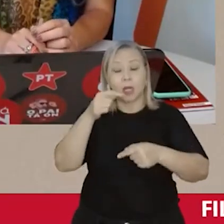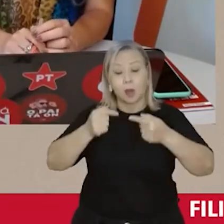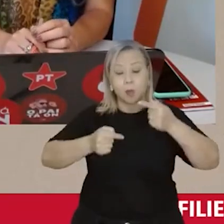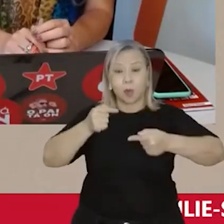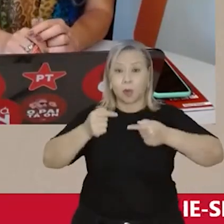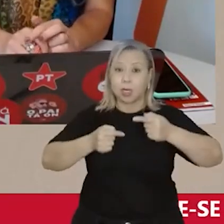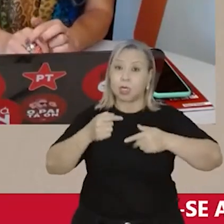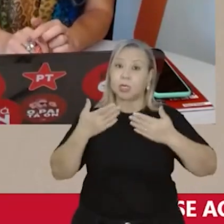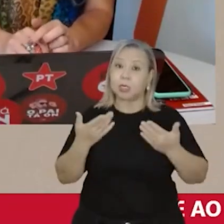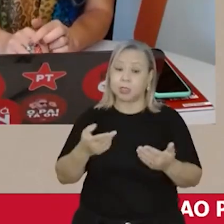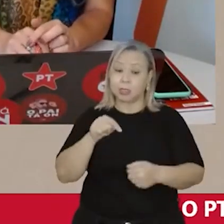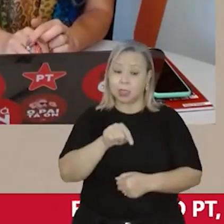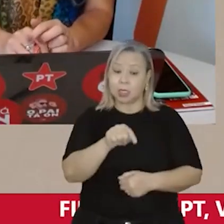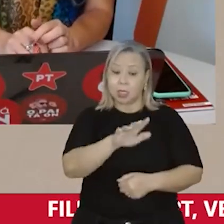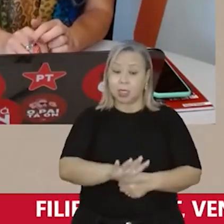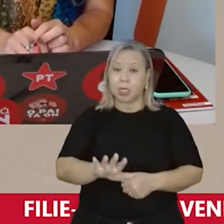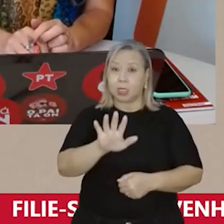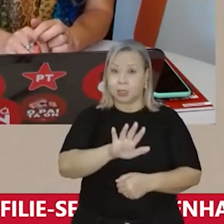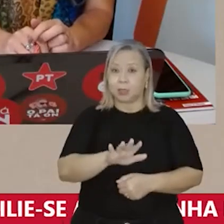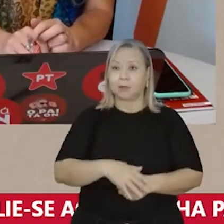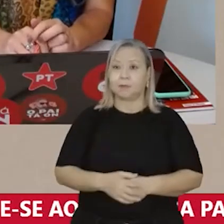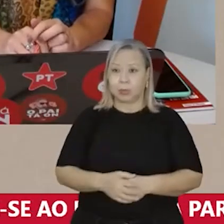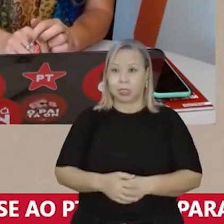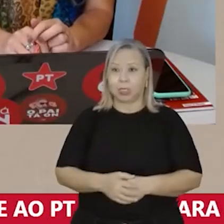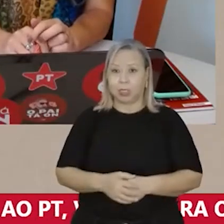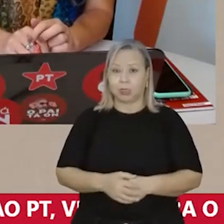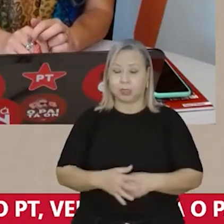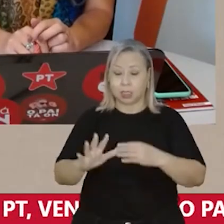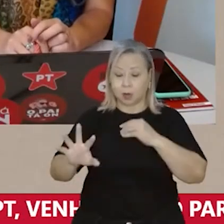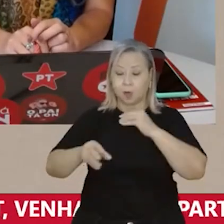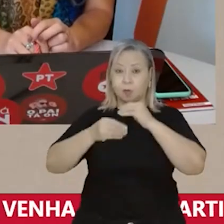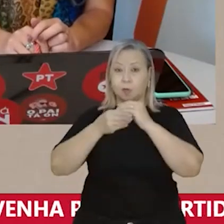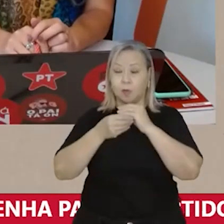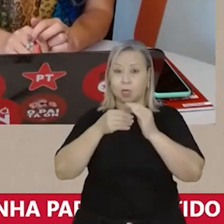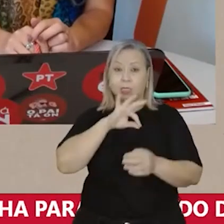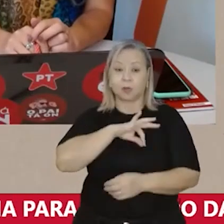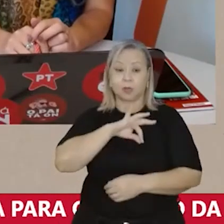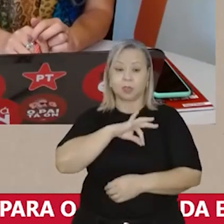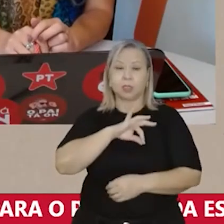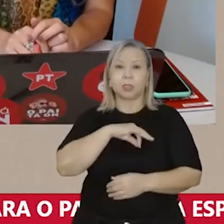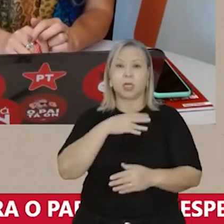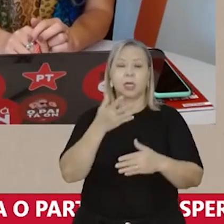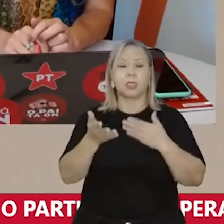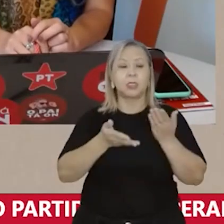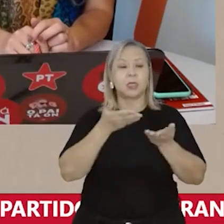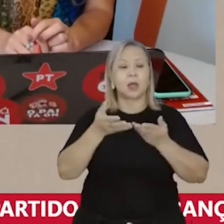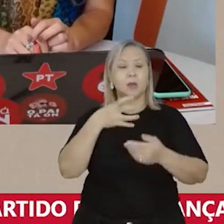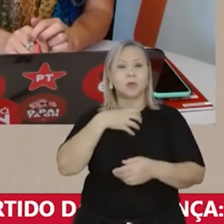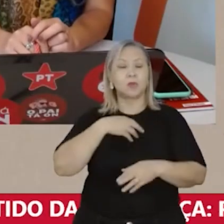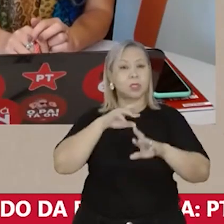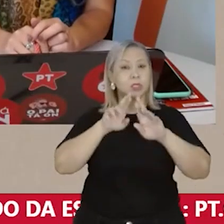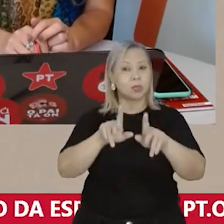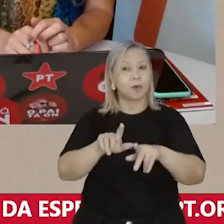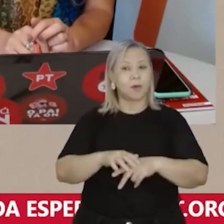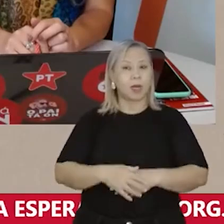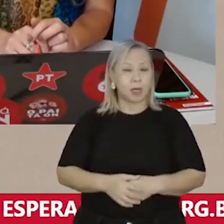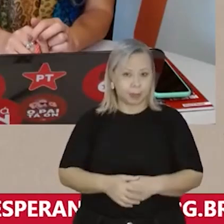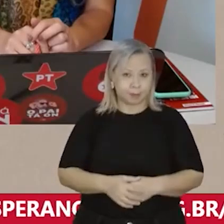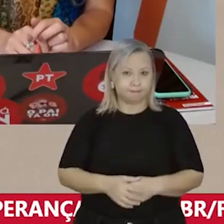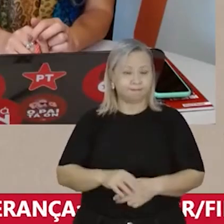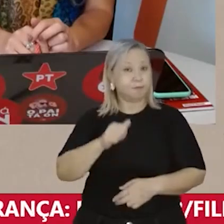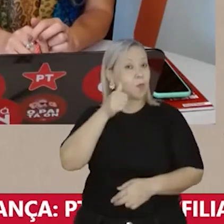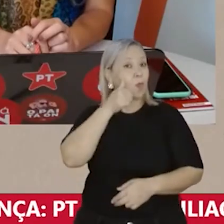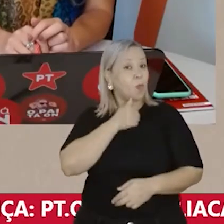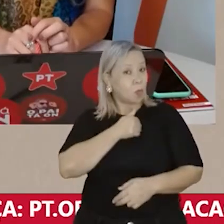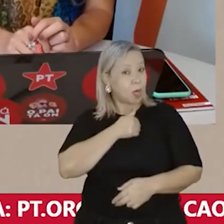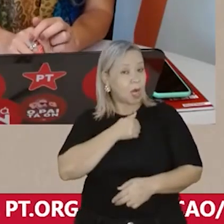políticas nesse mesmo espectro da complementação de renda que tratem de forma diferenciada